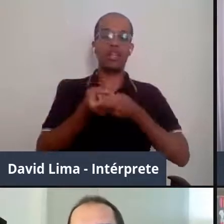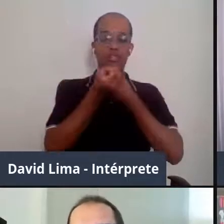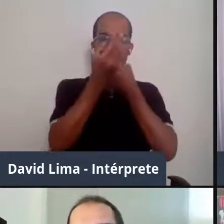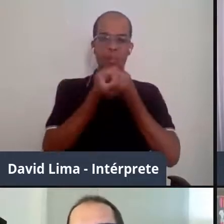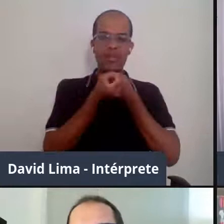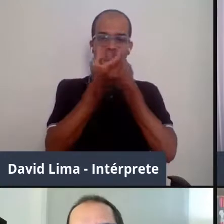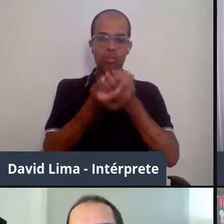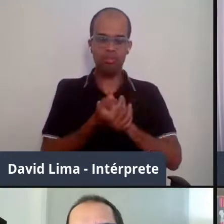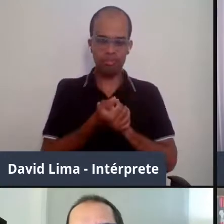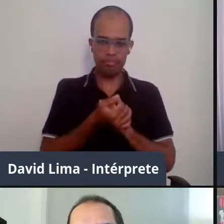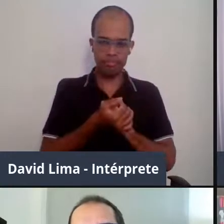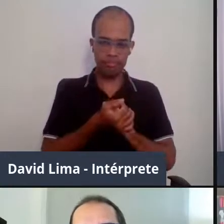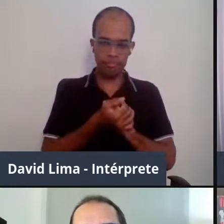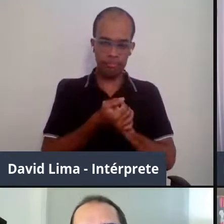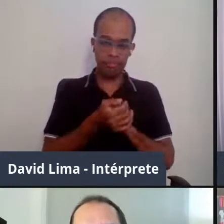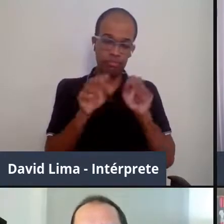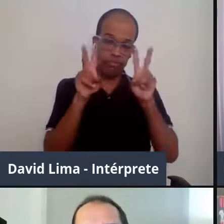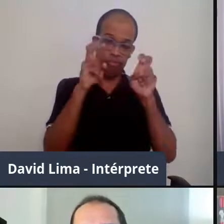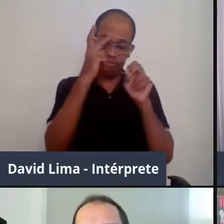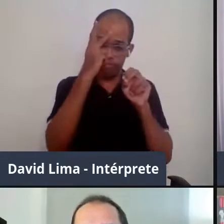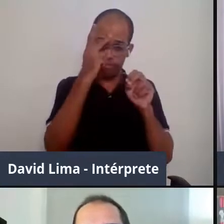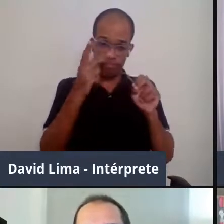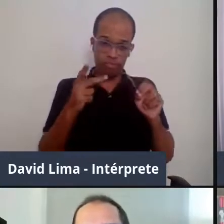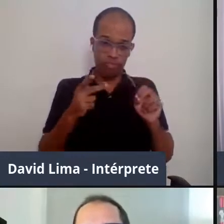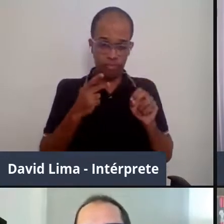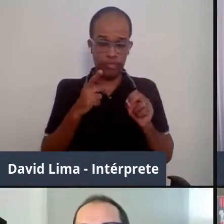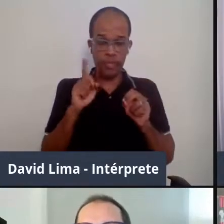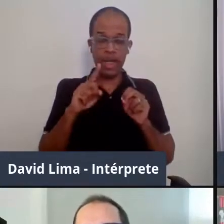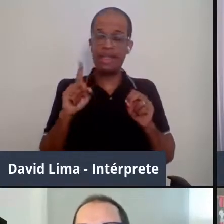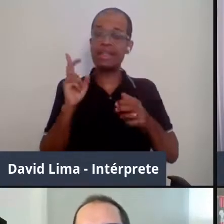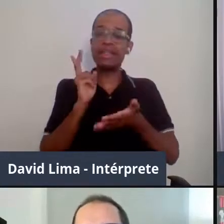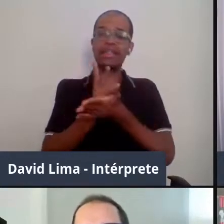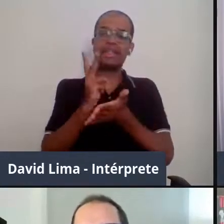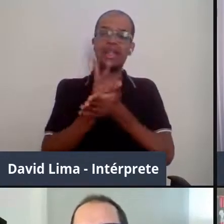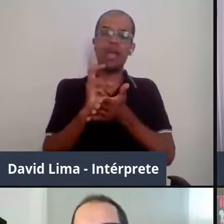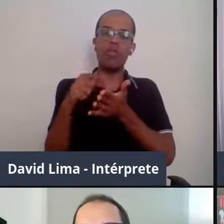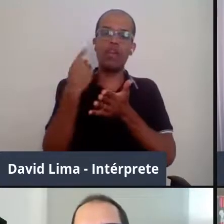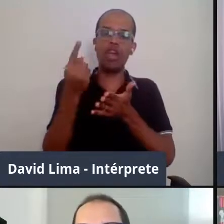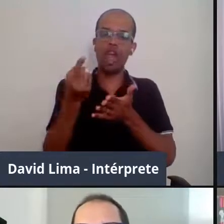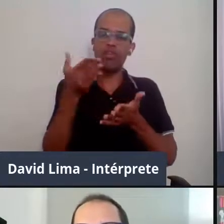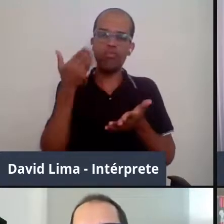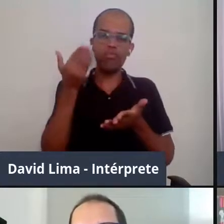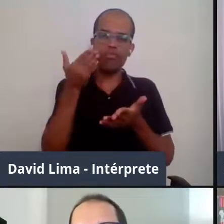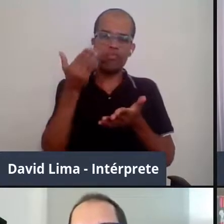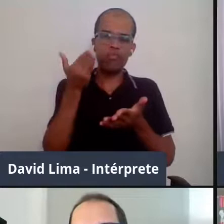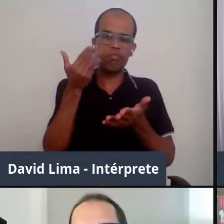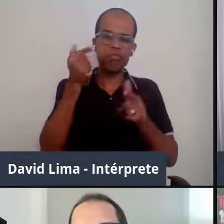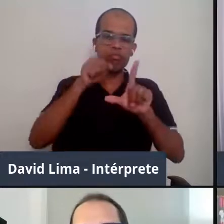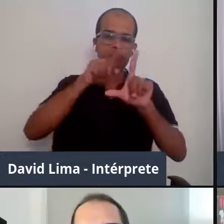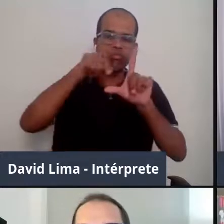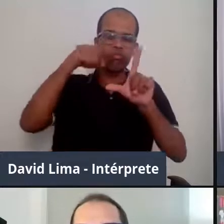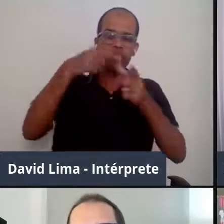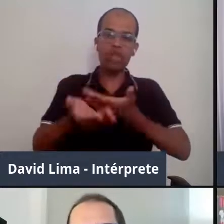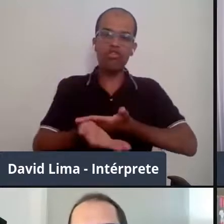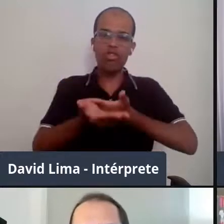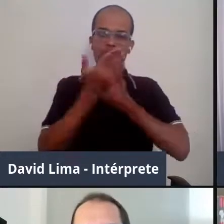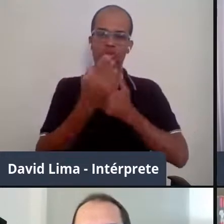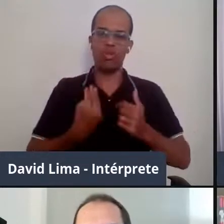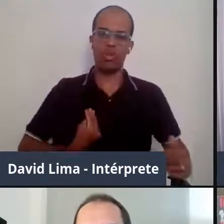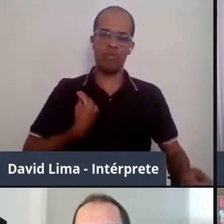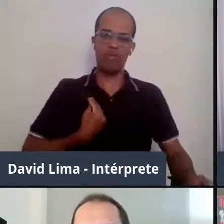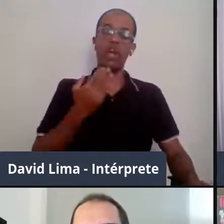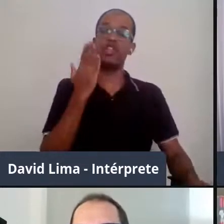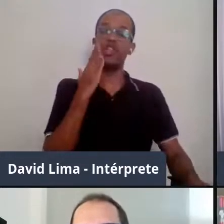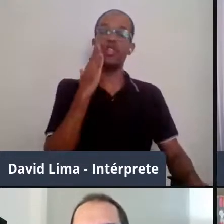nível pessoal, por exemplo, a gente, o tempo todo, a gente internaliza dados que nos ajudam a viver. A gente sabe quantas